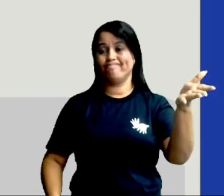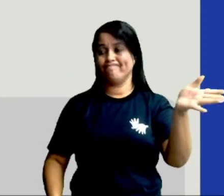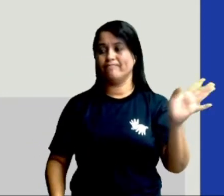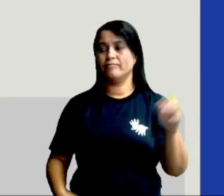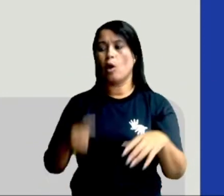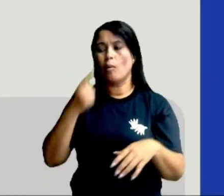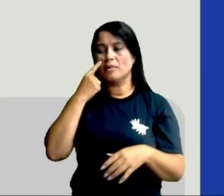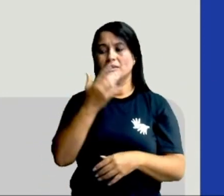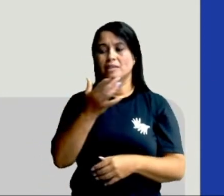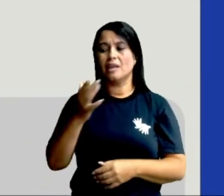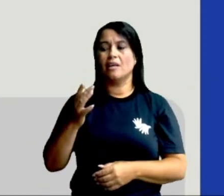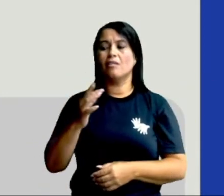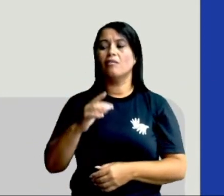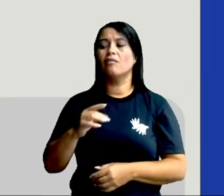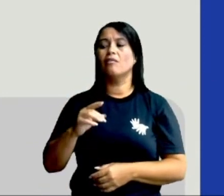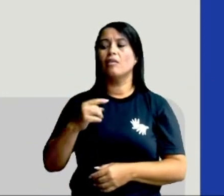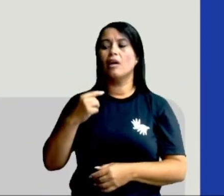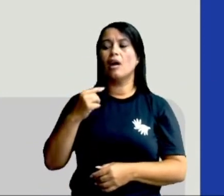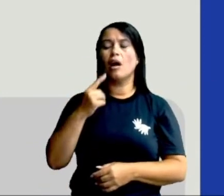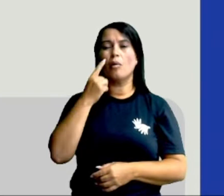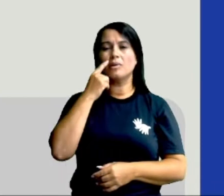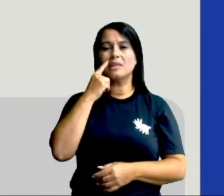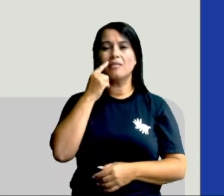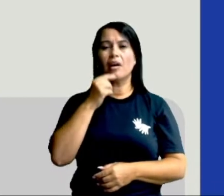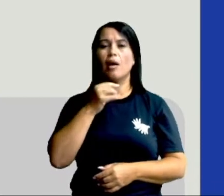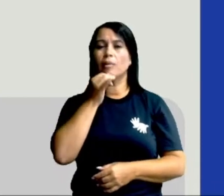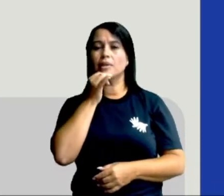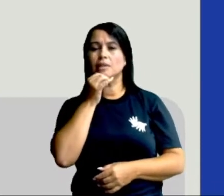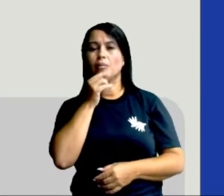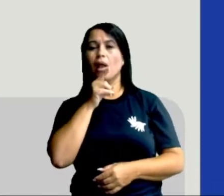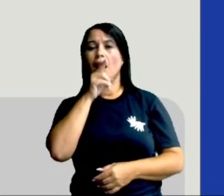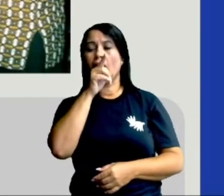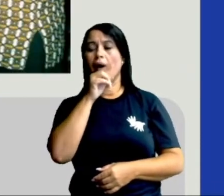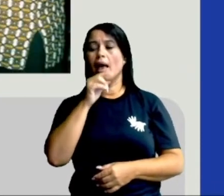do busto de Zumbi dos Palmares, que está lá em Brasília.